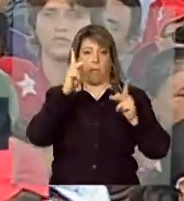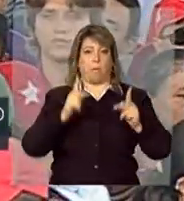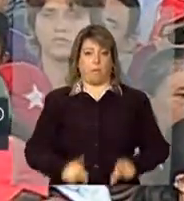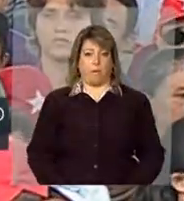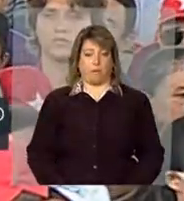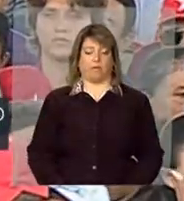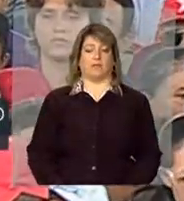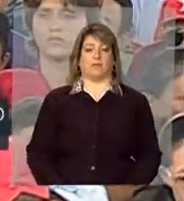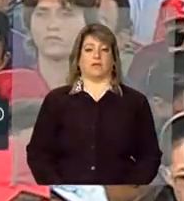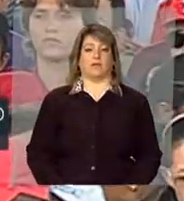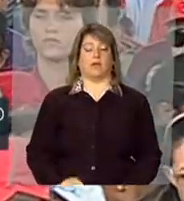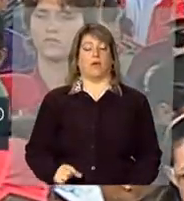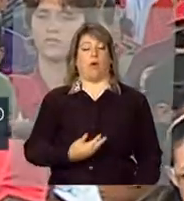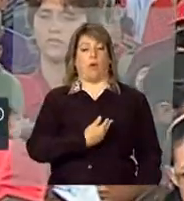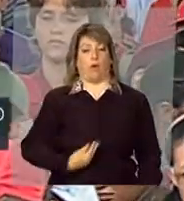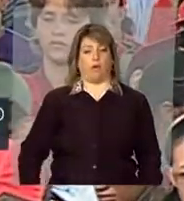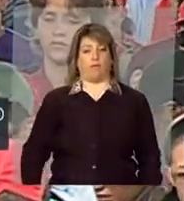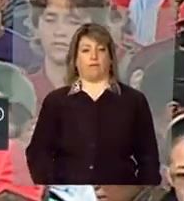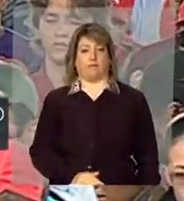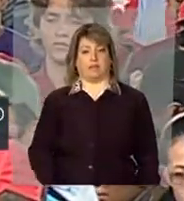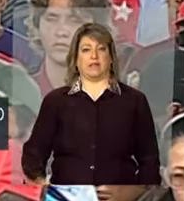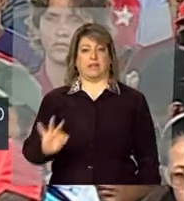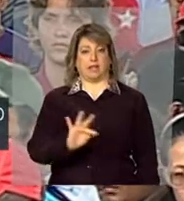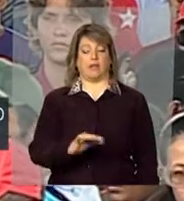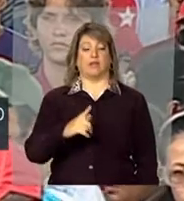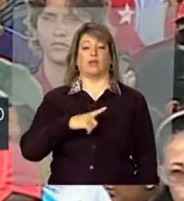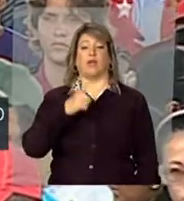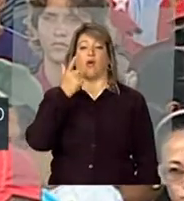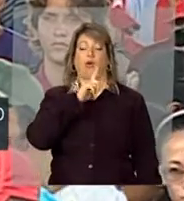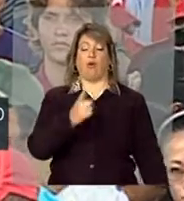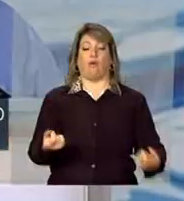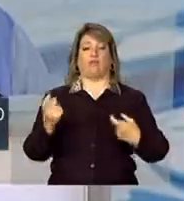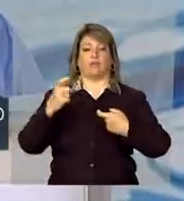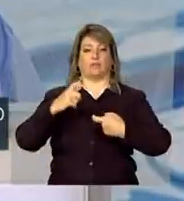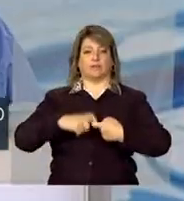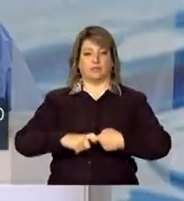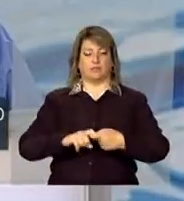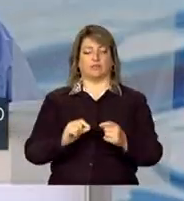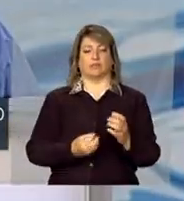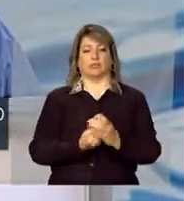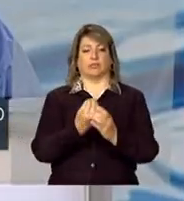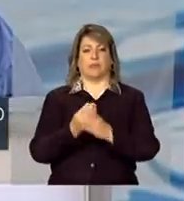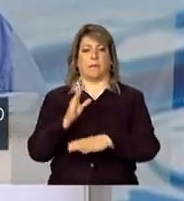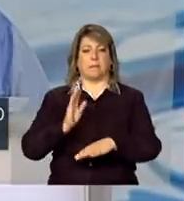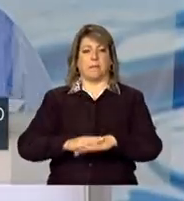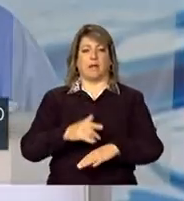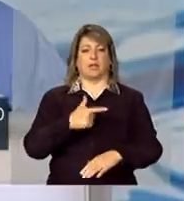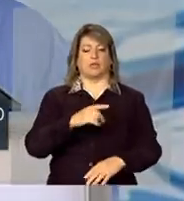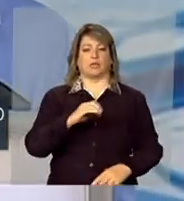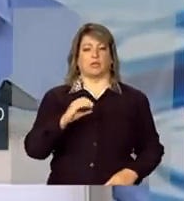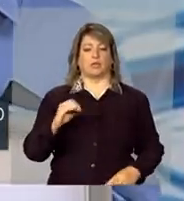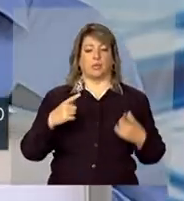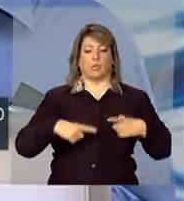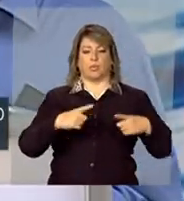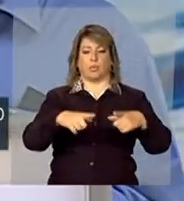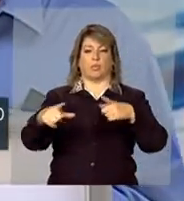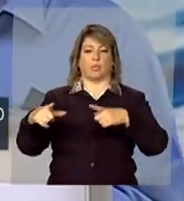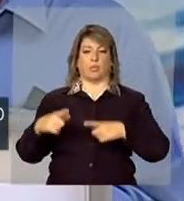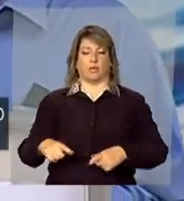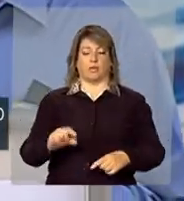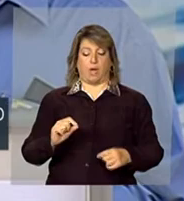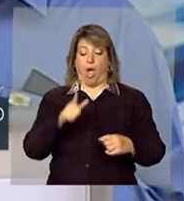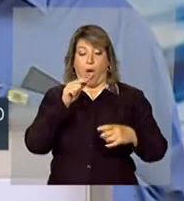O governo federal está recuperando e instalando mais de 200 poços há 13